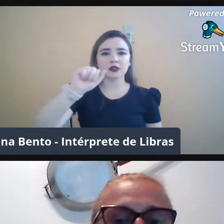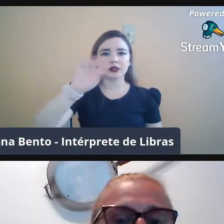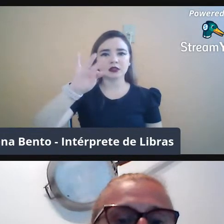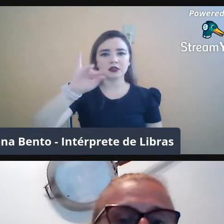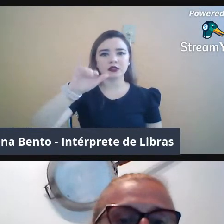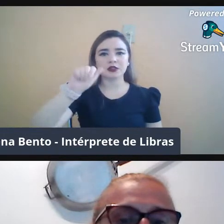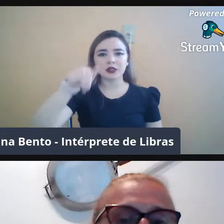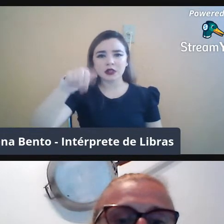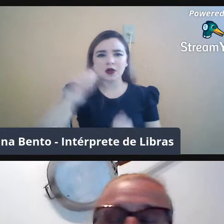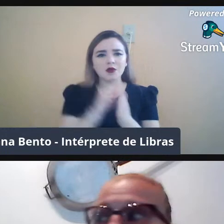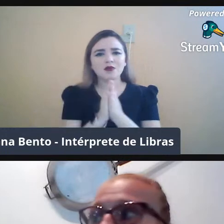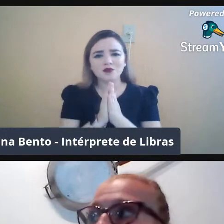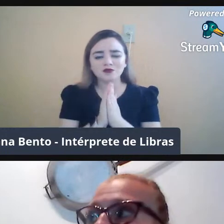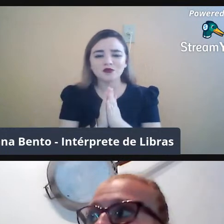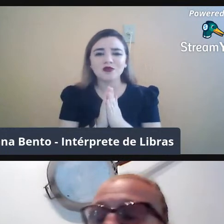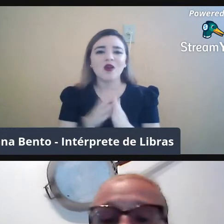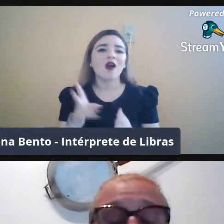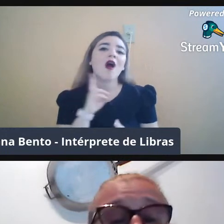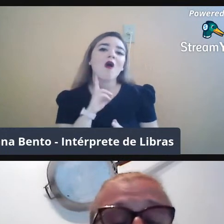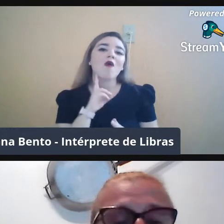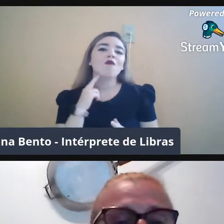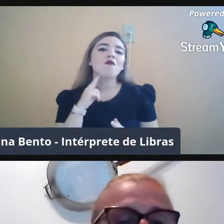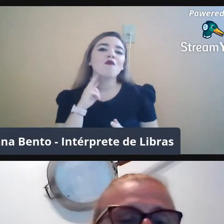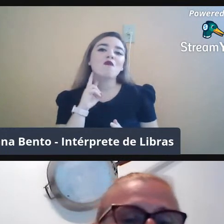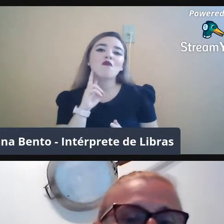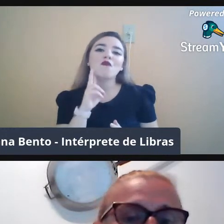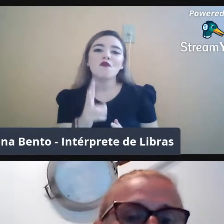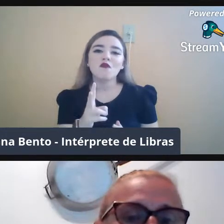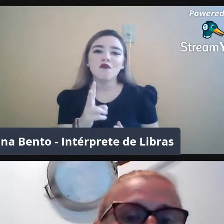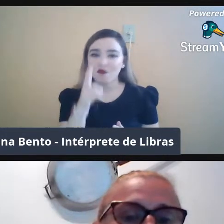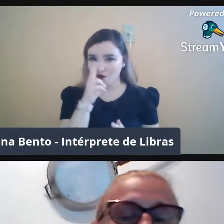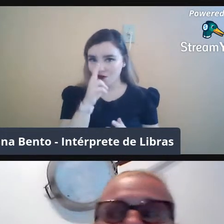na voz, tá?